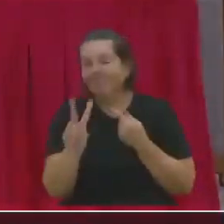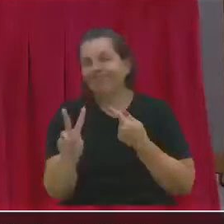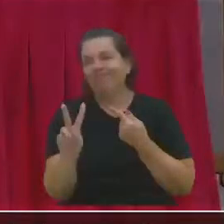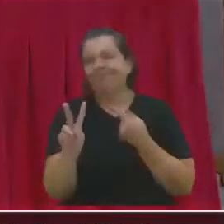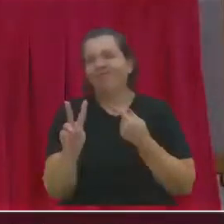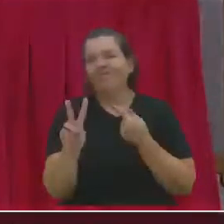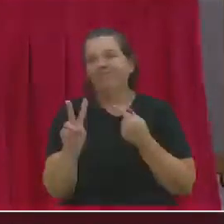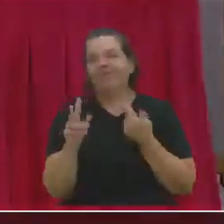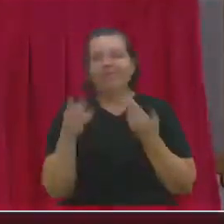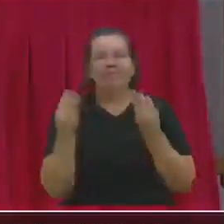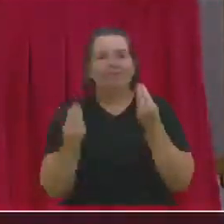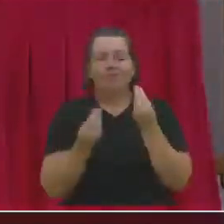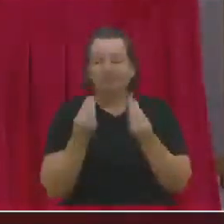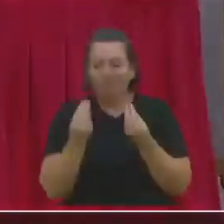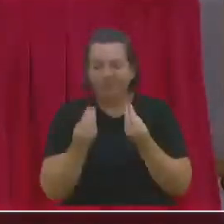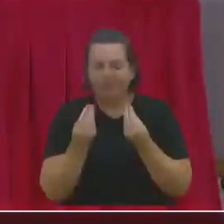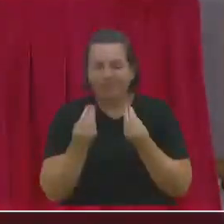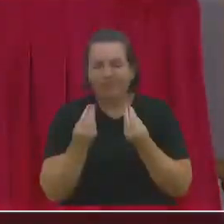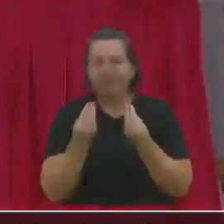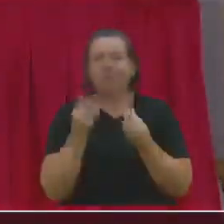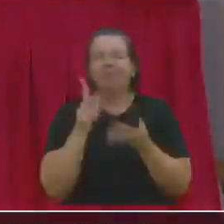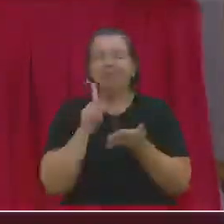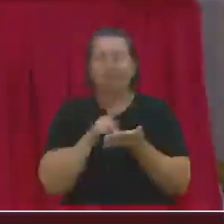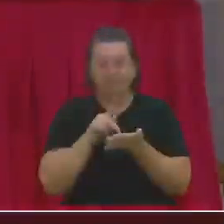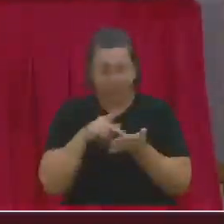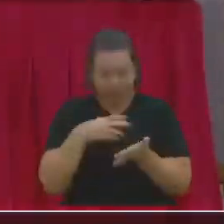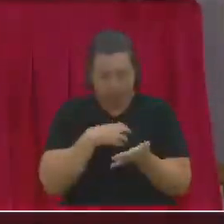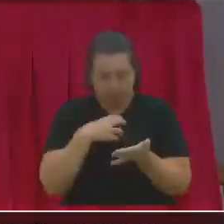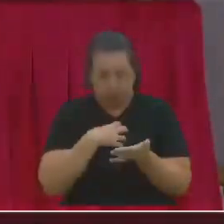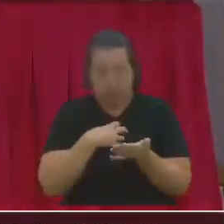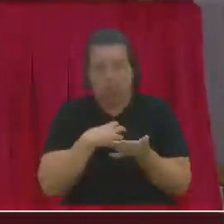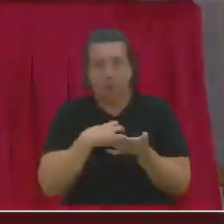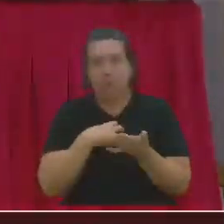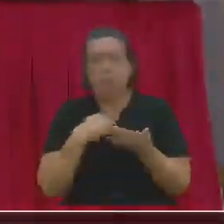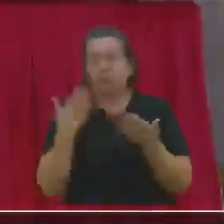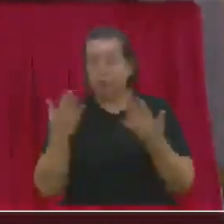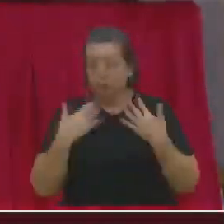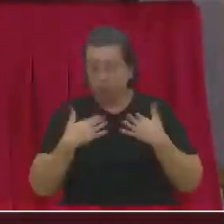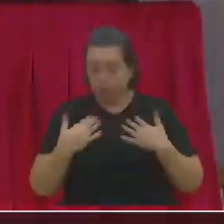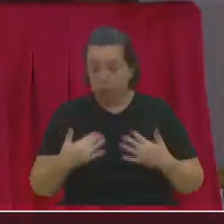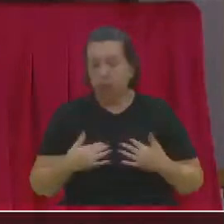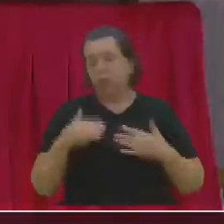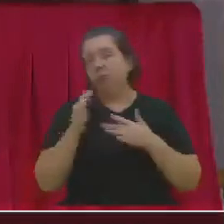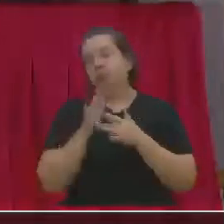contemplado com uma ótica verdadeira, física e da fé,